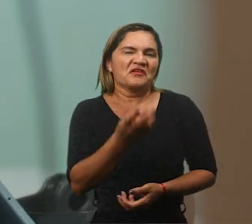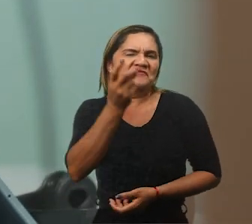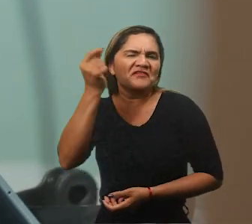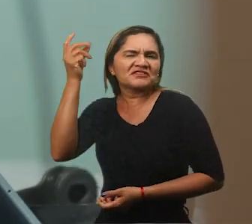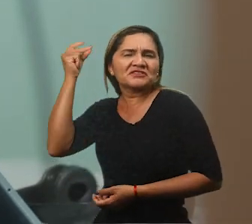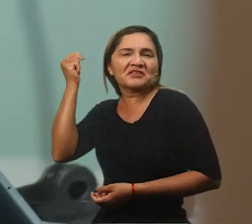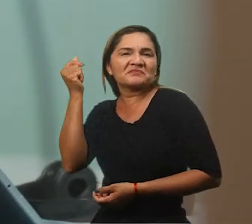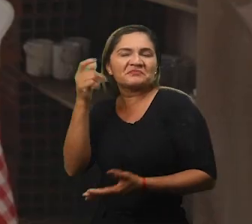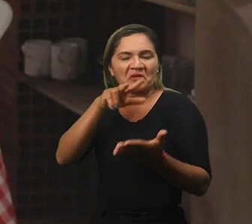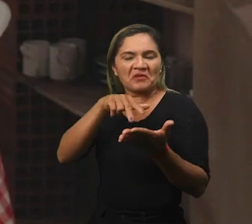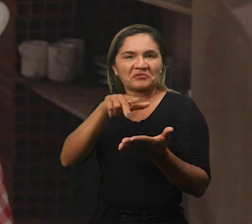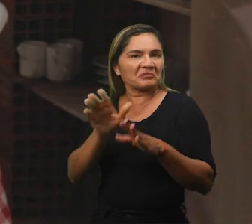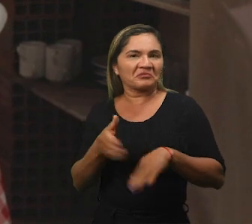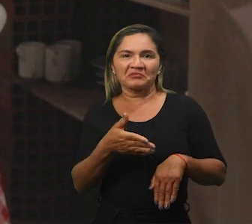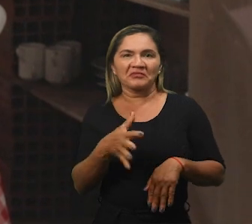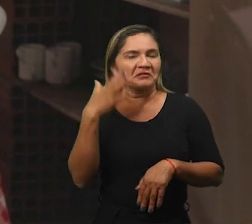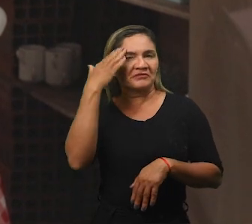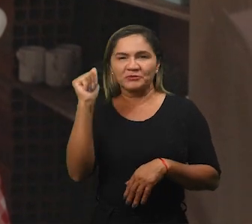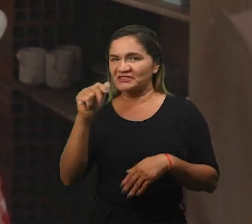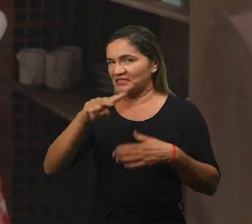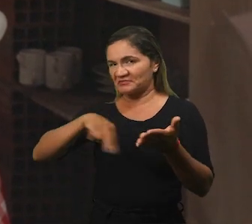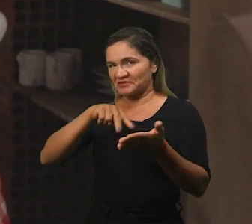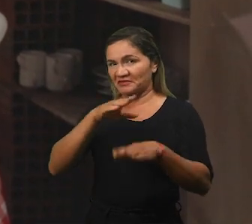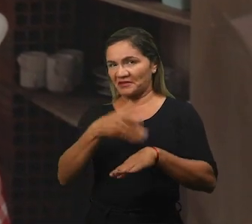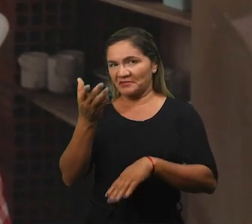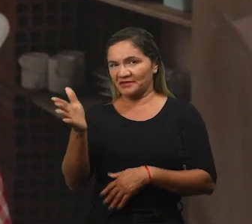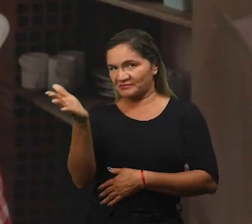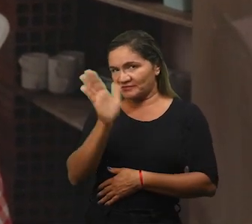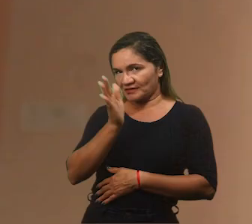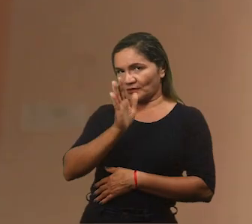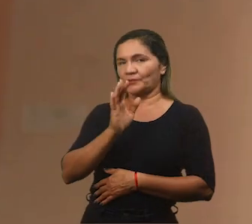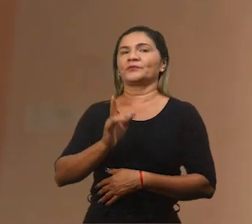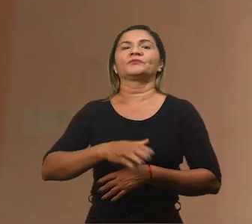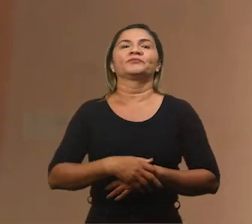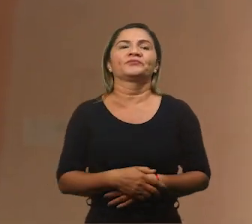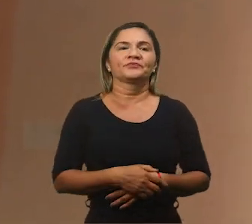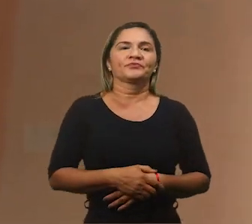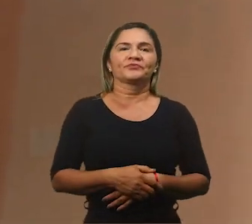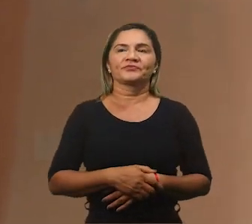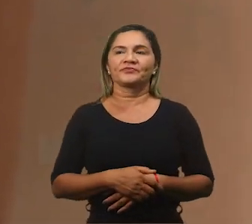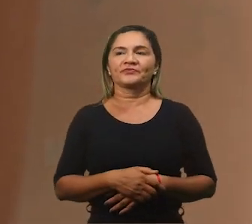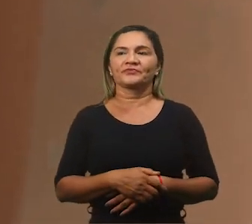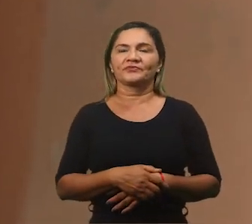Já faz tempo que eu não danço, tô enferrujado, deixa para outra vez, viu? Tchau.